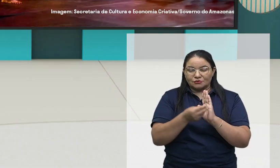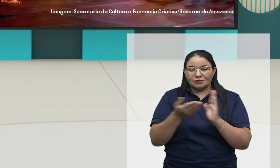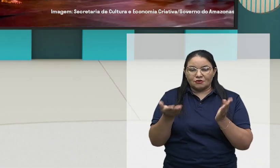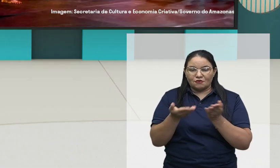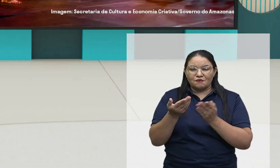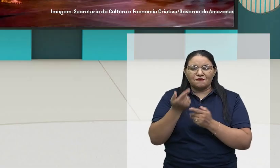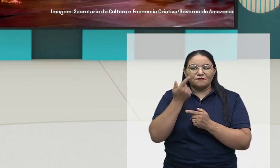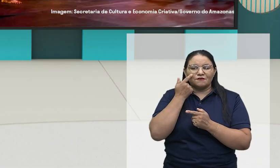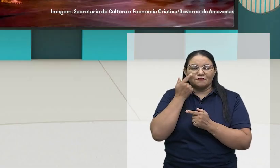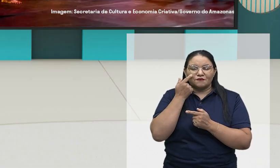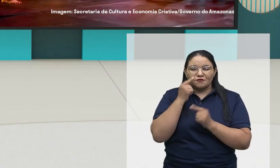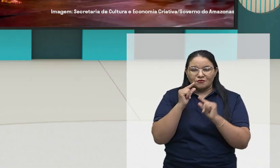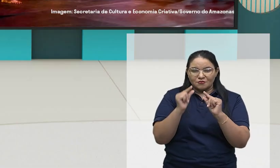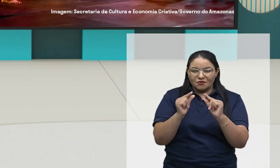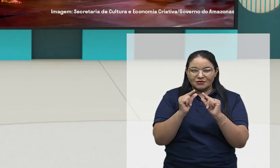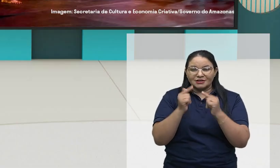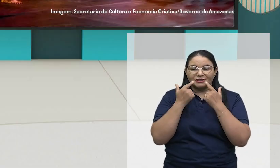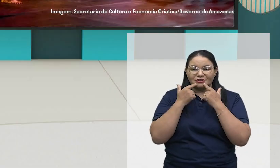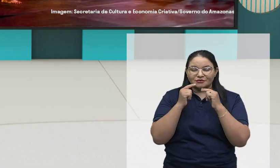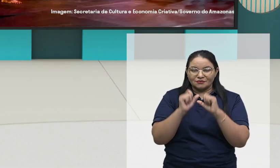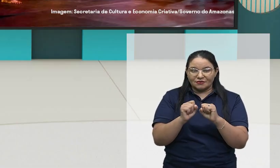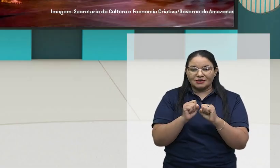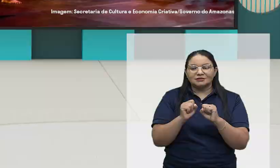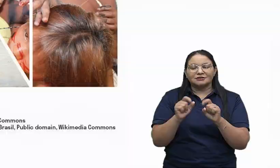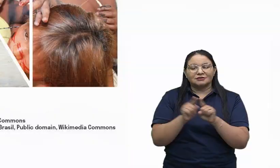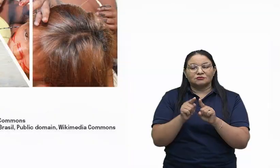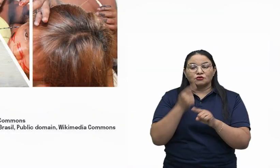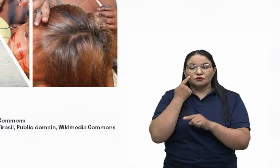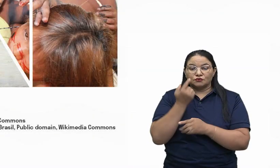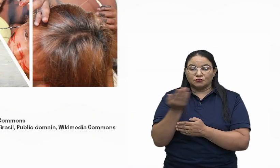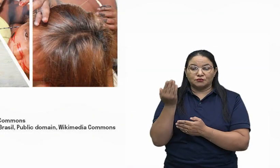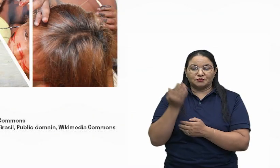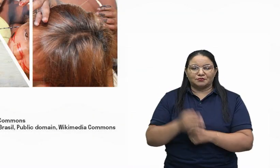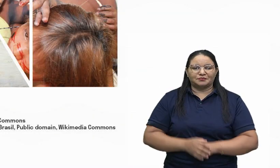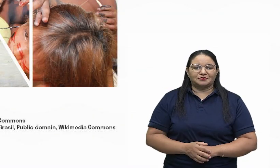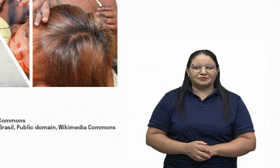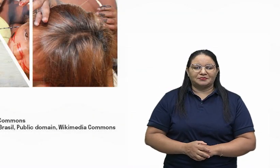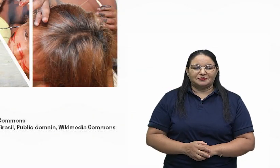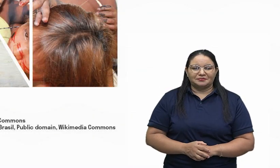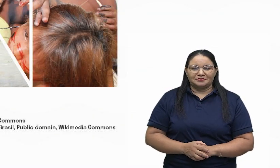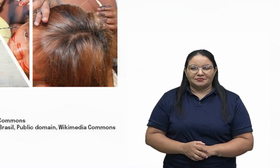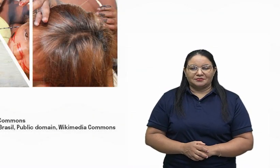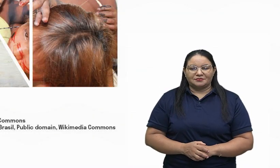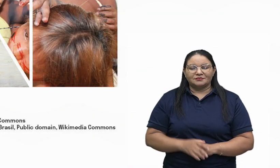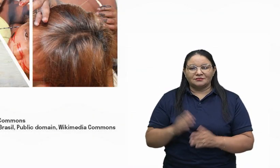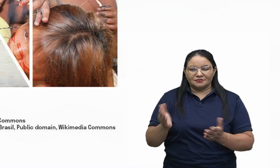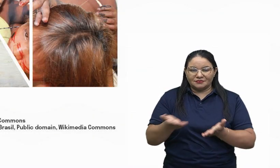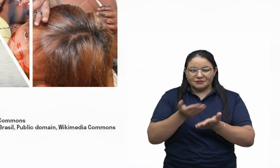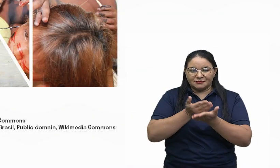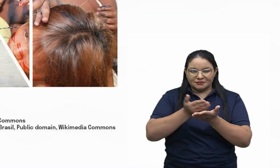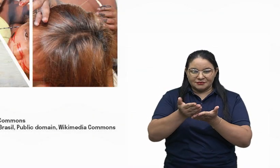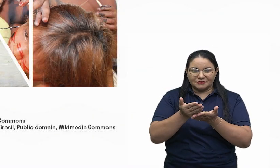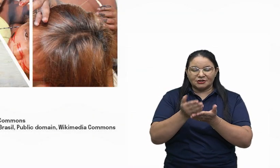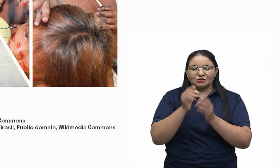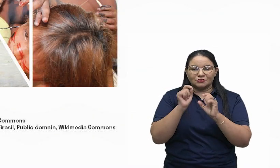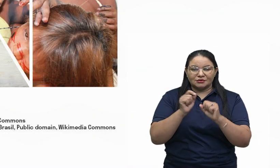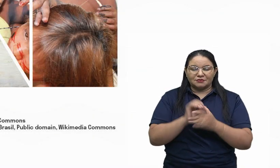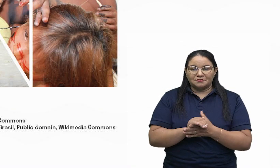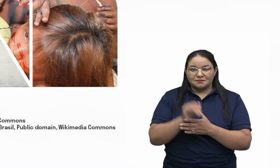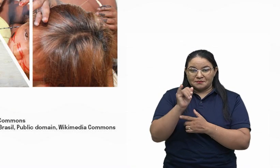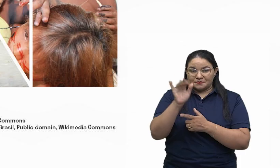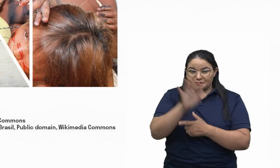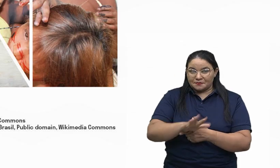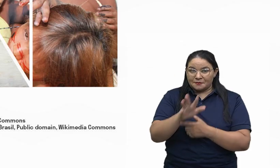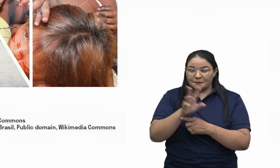agora nas linguagens artísticas separadas? Veja comigo. Olha só, vamos começar pelas artes visuais.